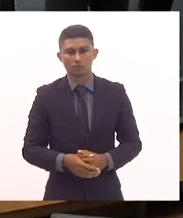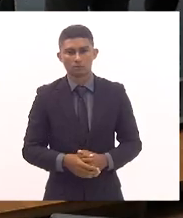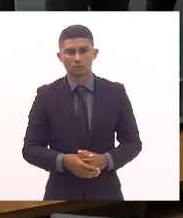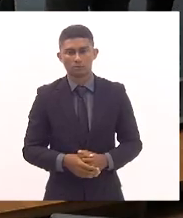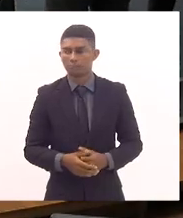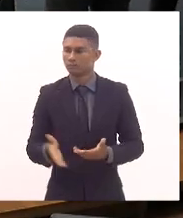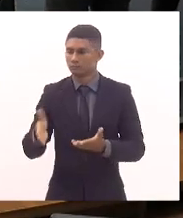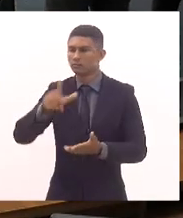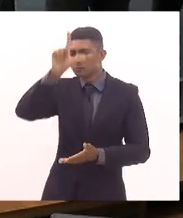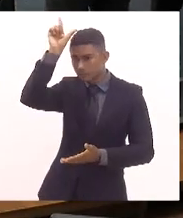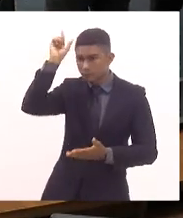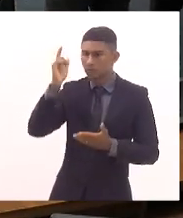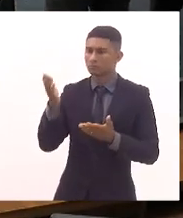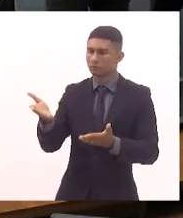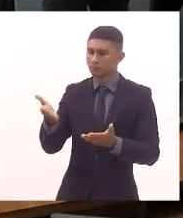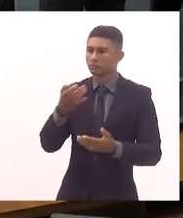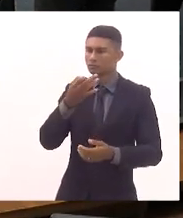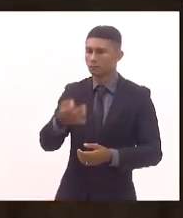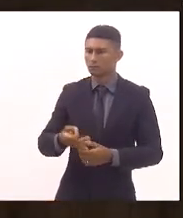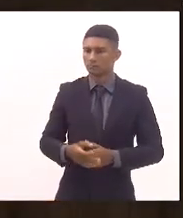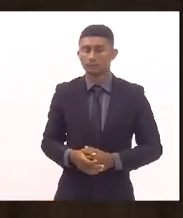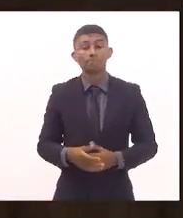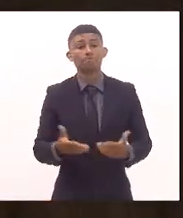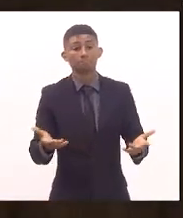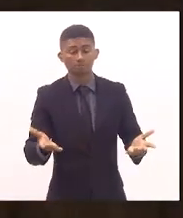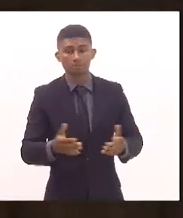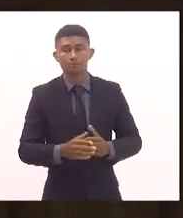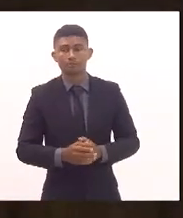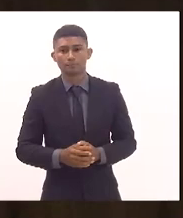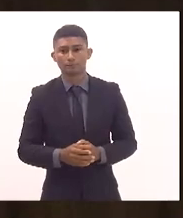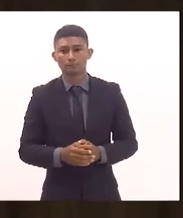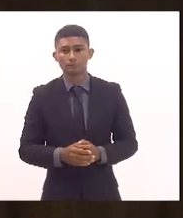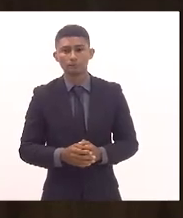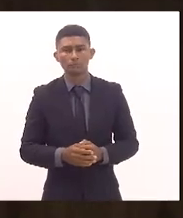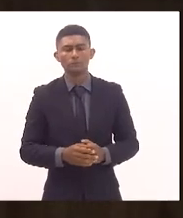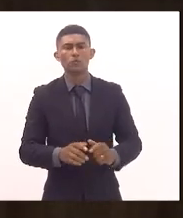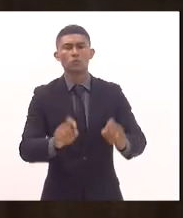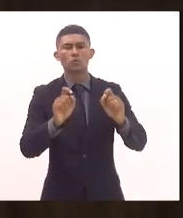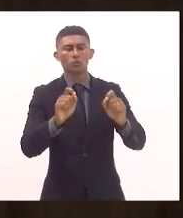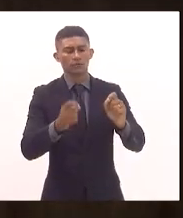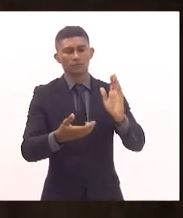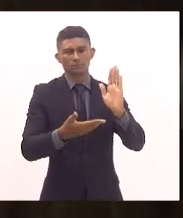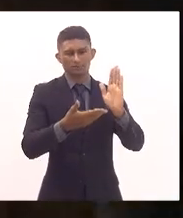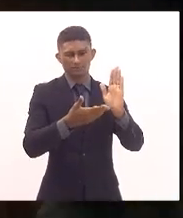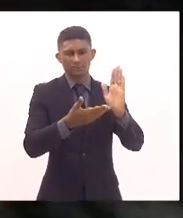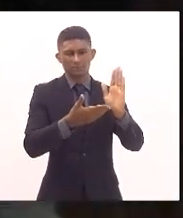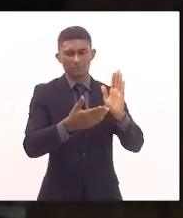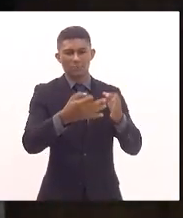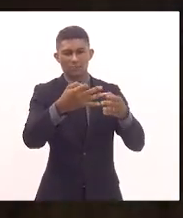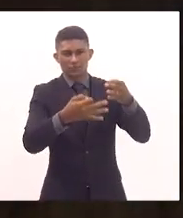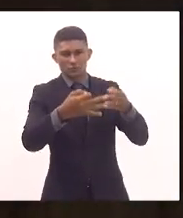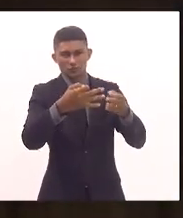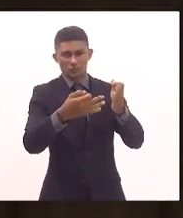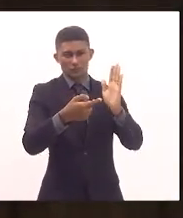Deputado Luiz Paulo, para emitir parecer. Senhor presidente, é da jurisprudência da casa